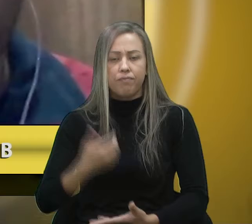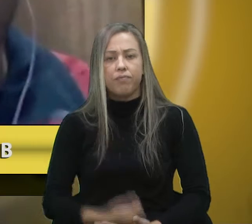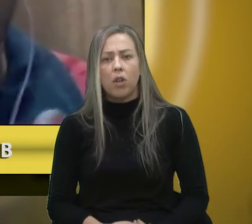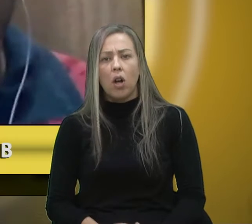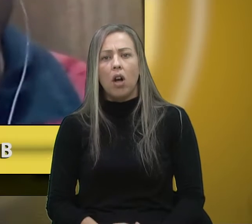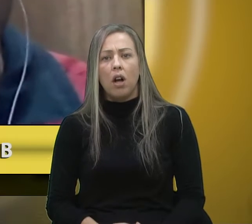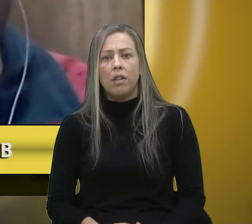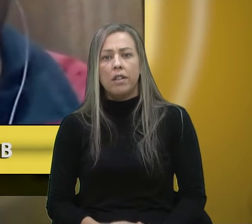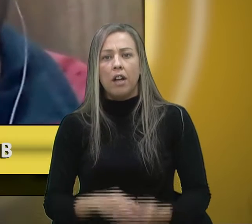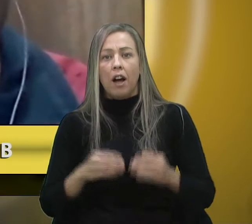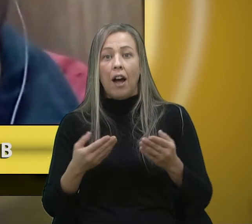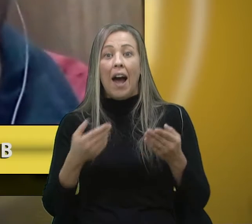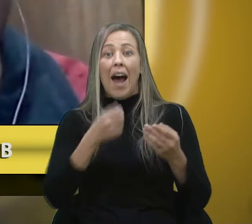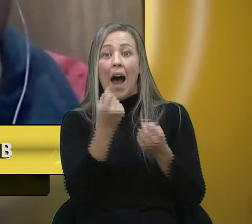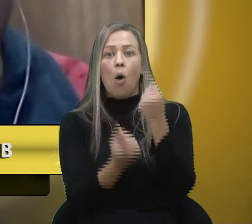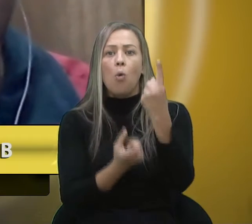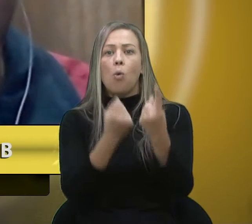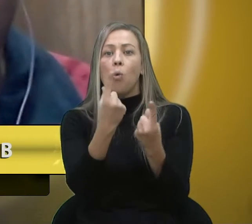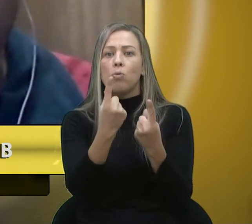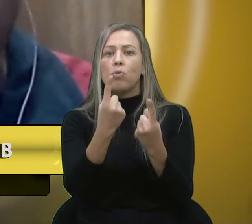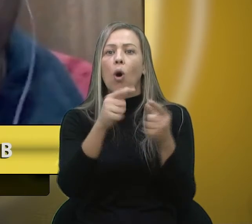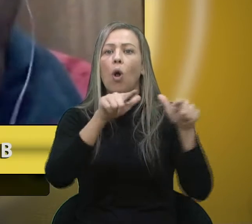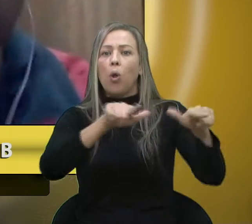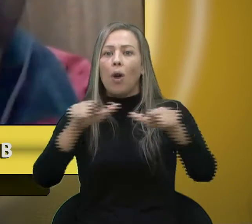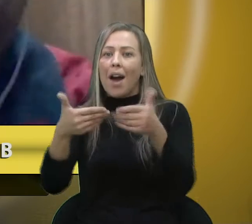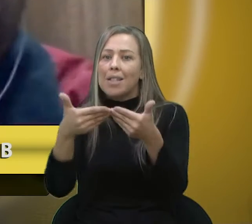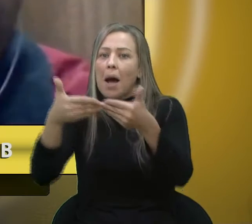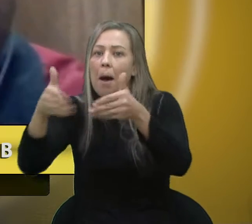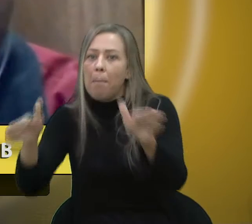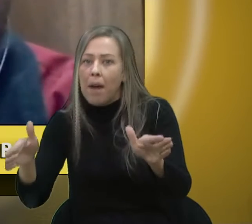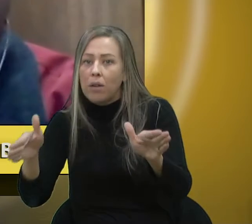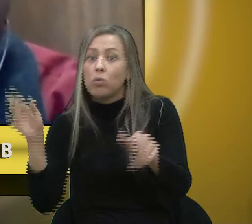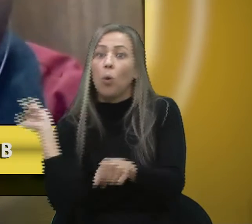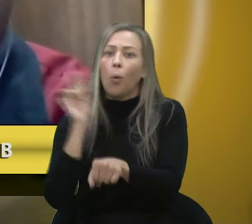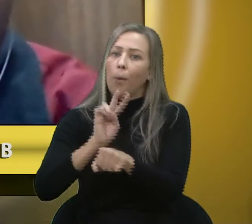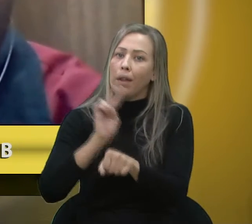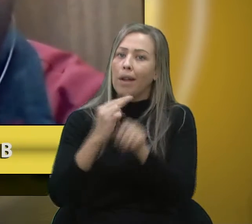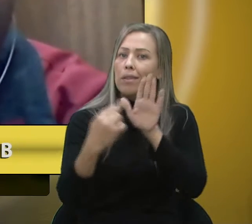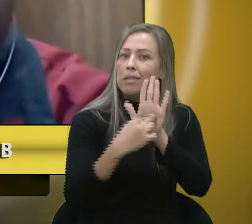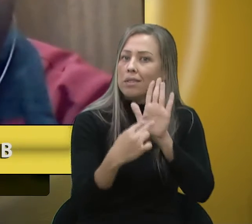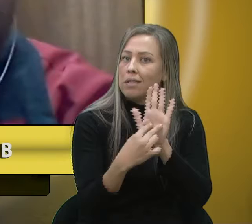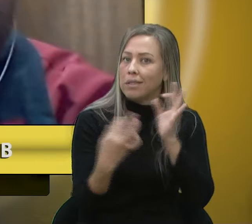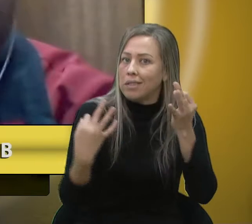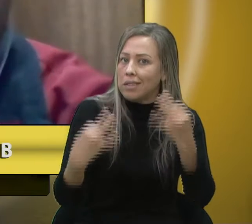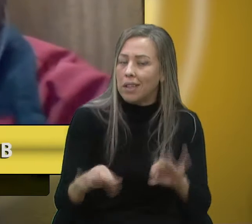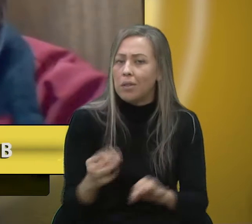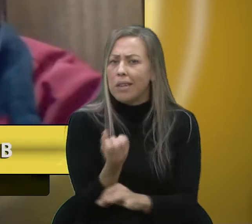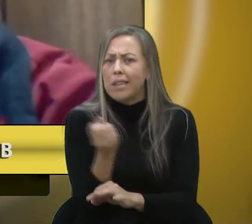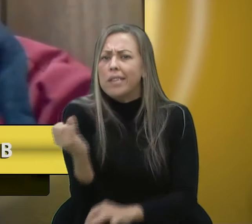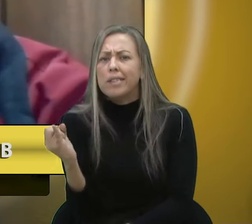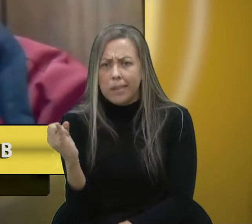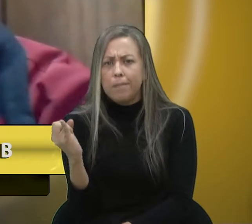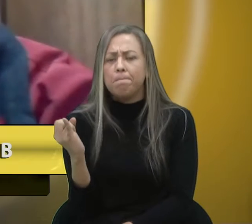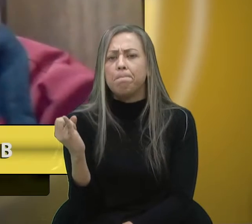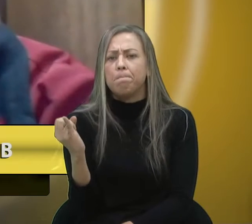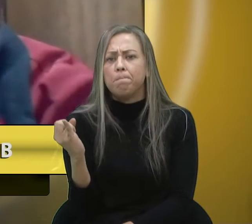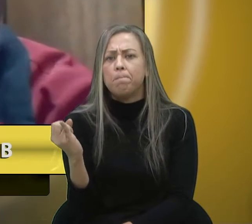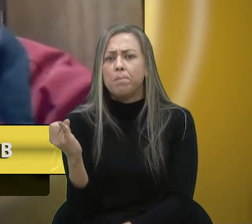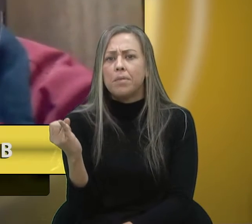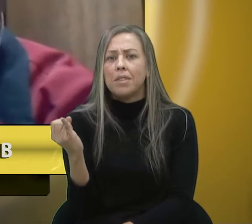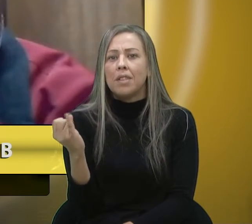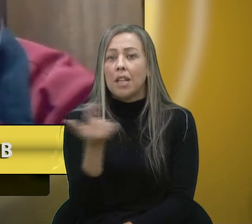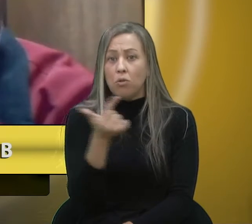com cogestão em alguns setores, com salvaguarda. Se nós tivéssemos sem